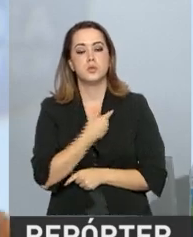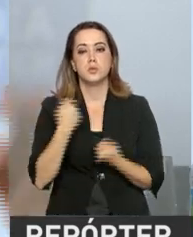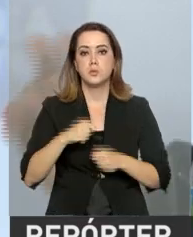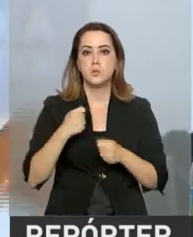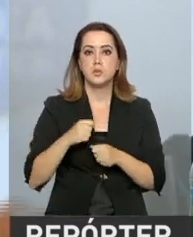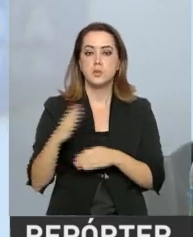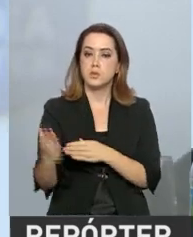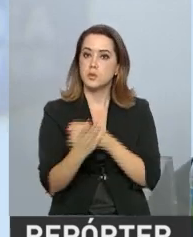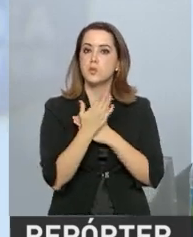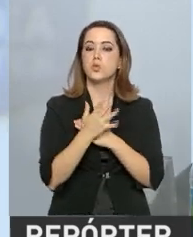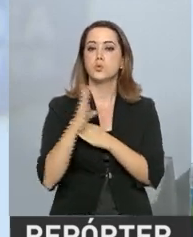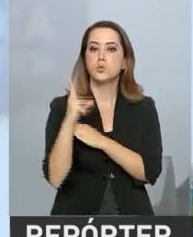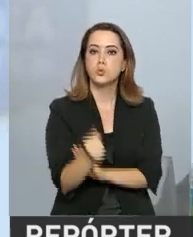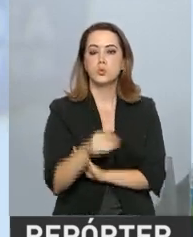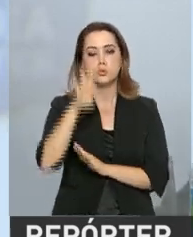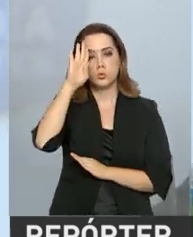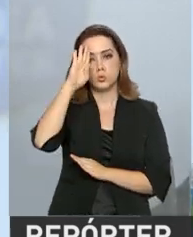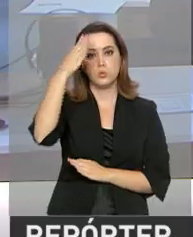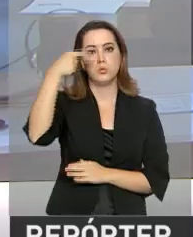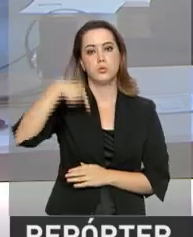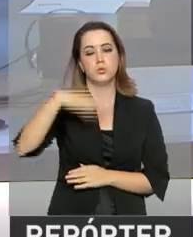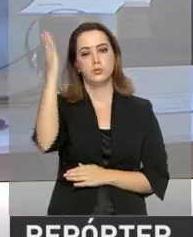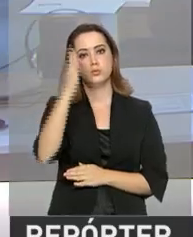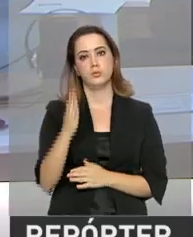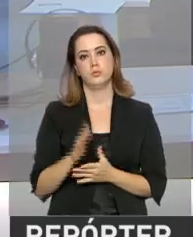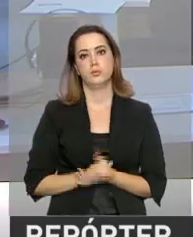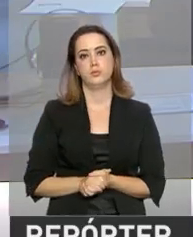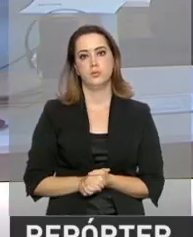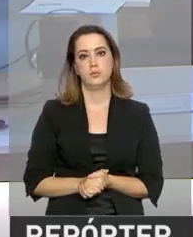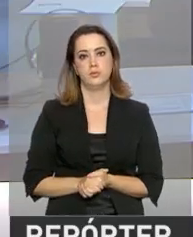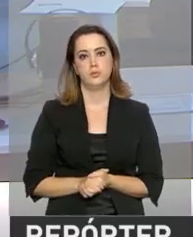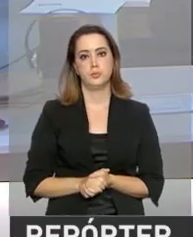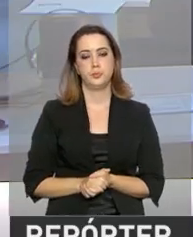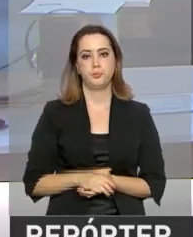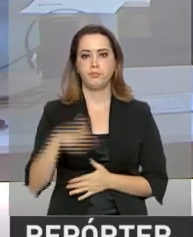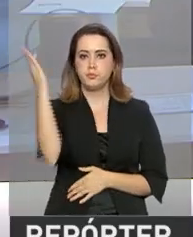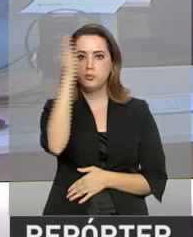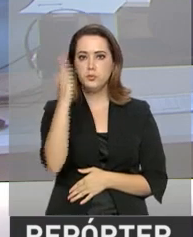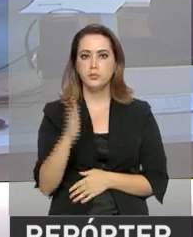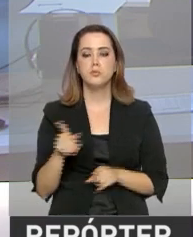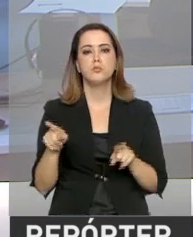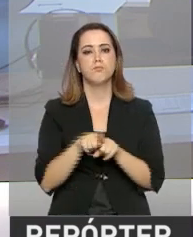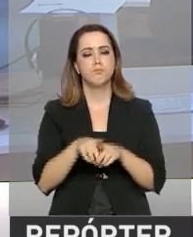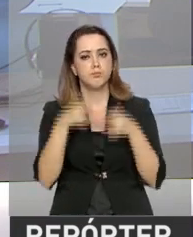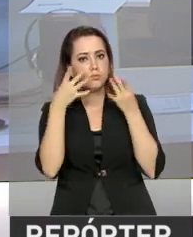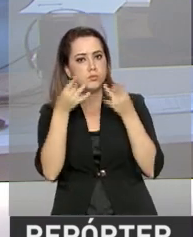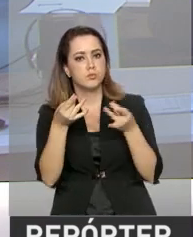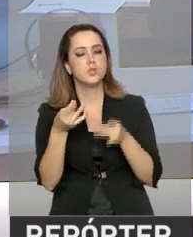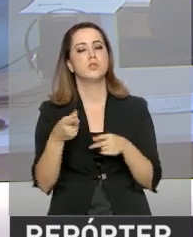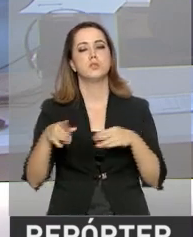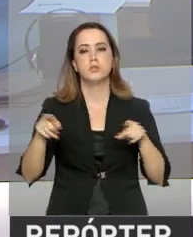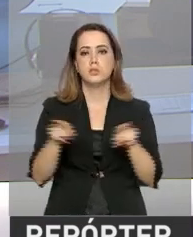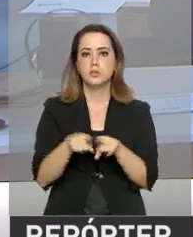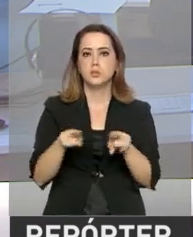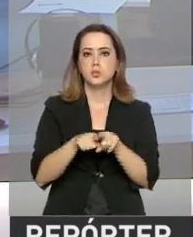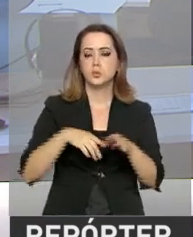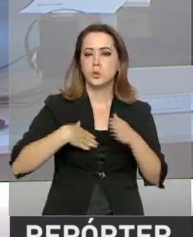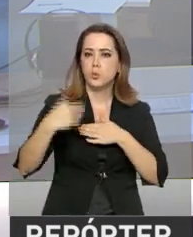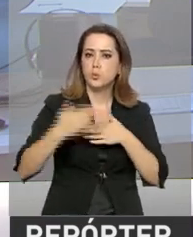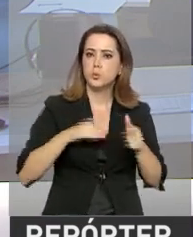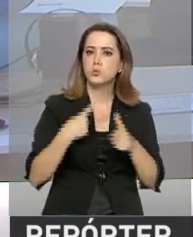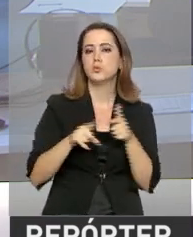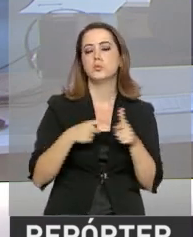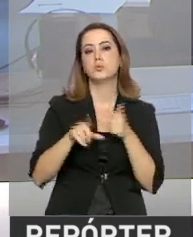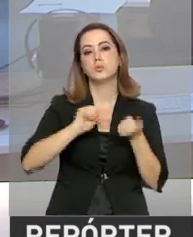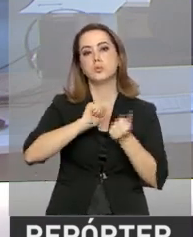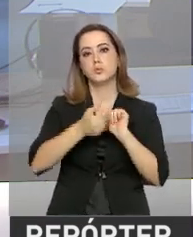com todas as autoridades deste país. E o Brasil está atento também a qualquer ameaça durante as Olimpíadas. Para